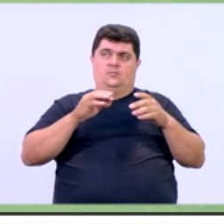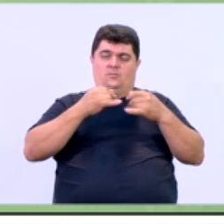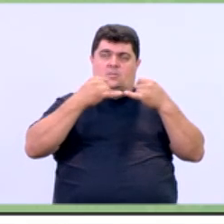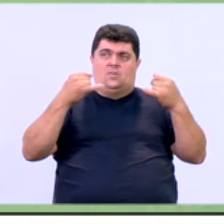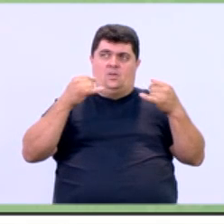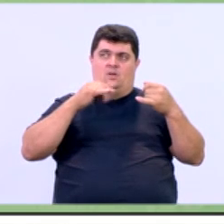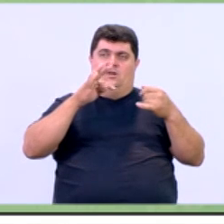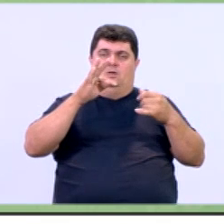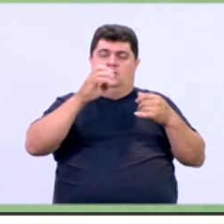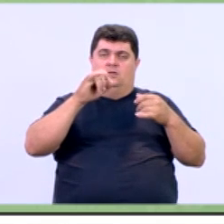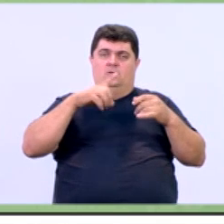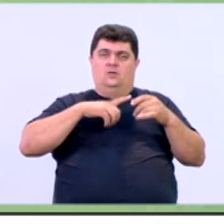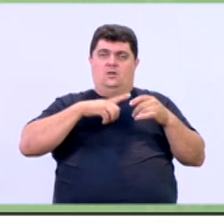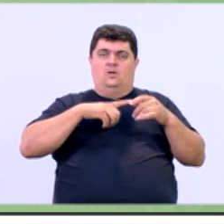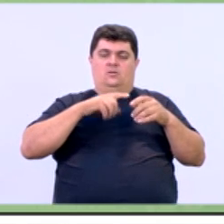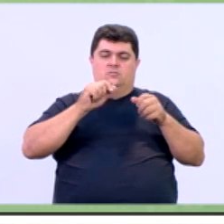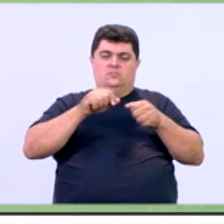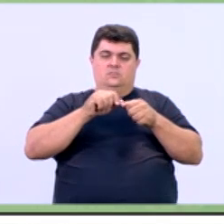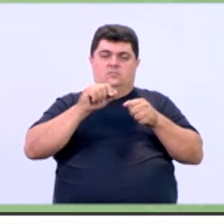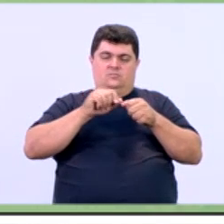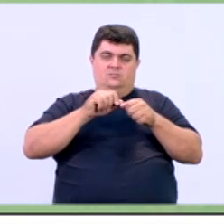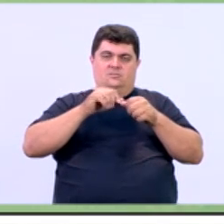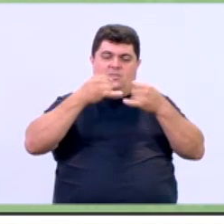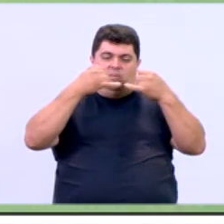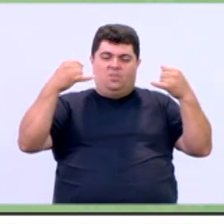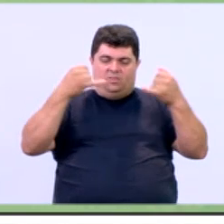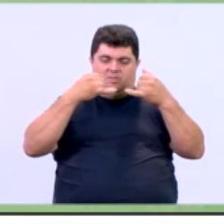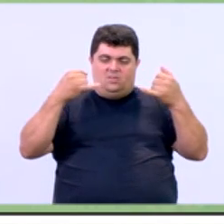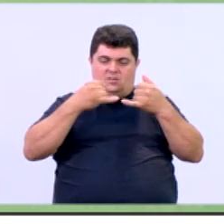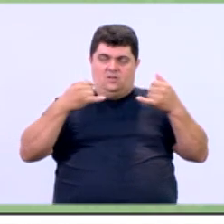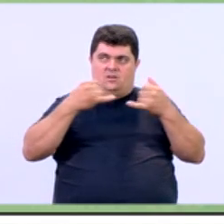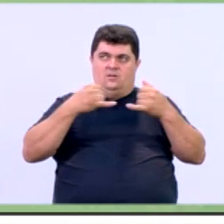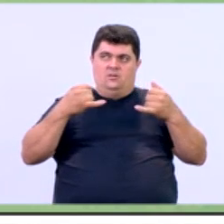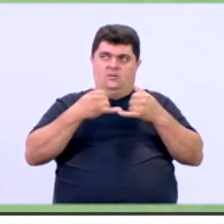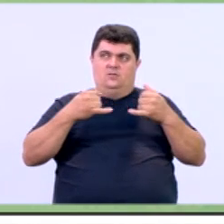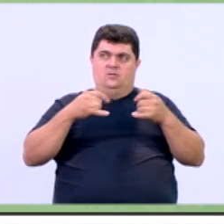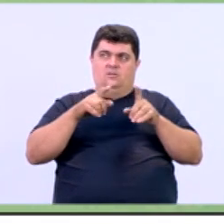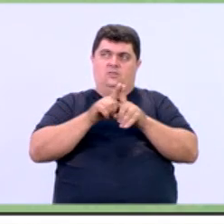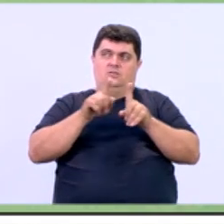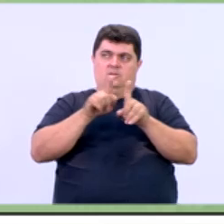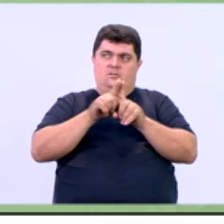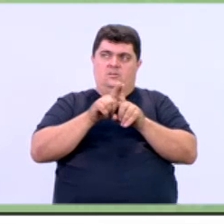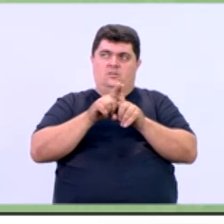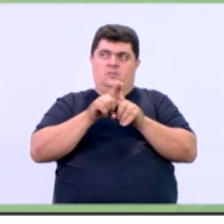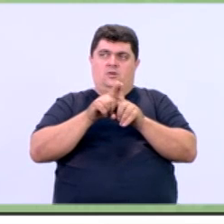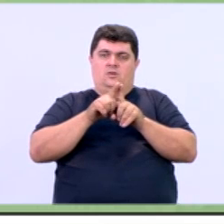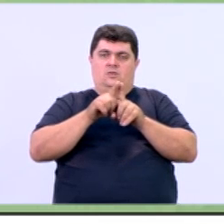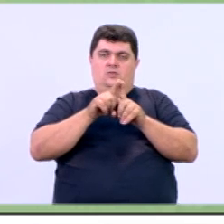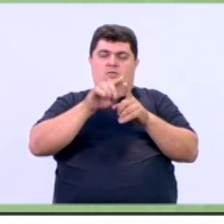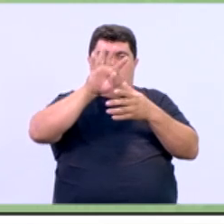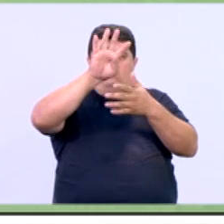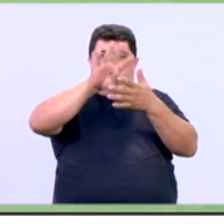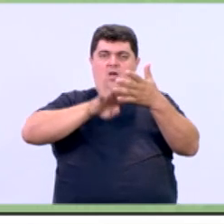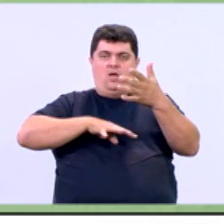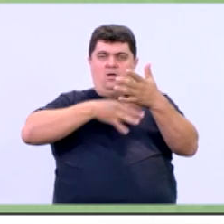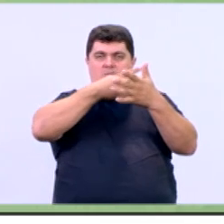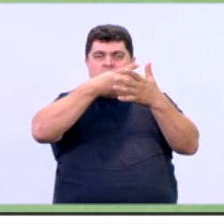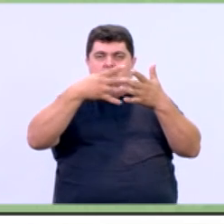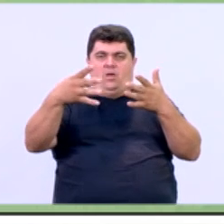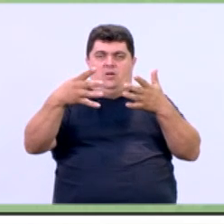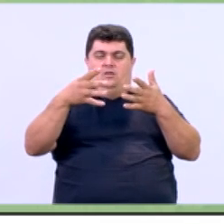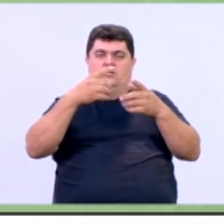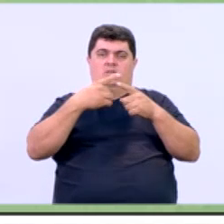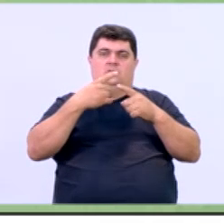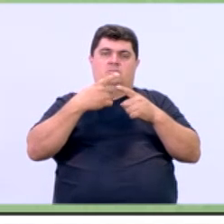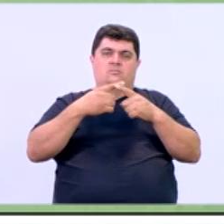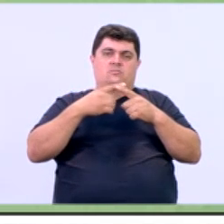área trabalha com linhas e colunas. Então, é para alguma informação